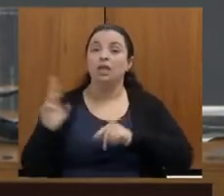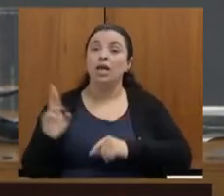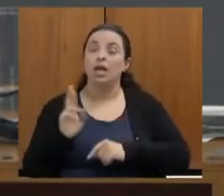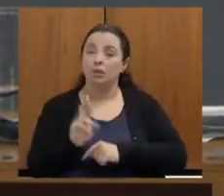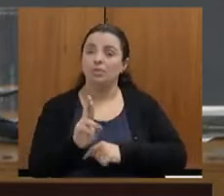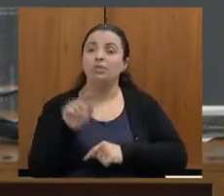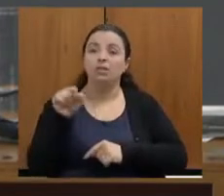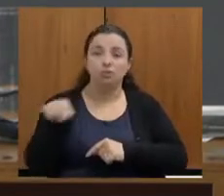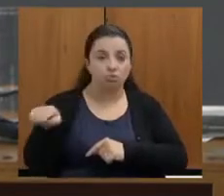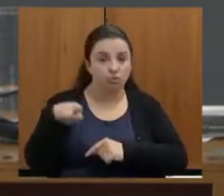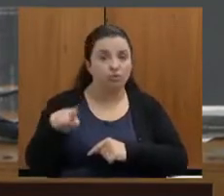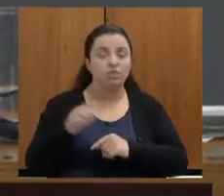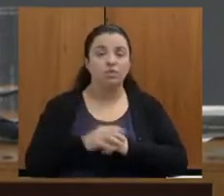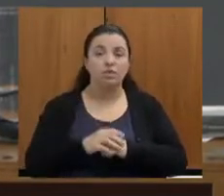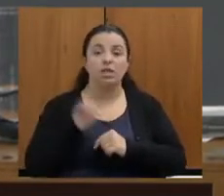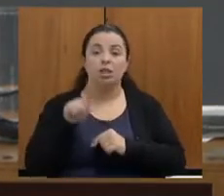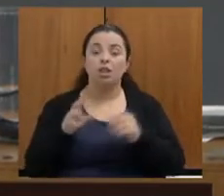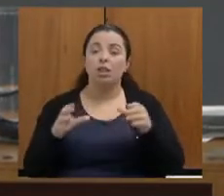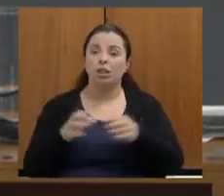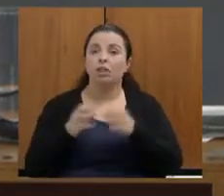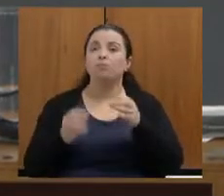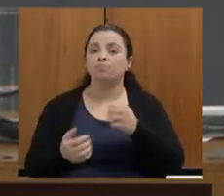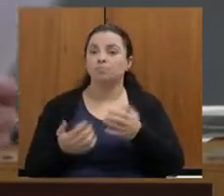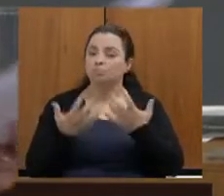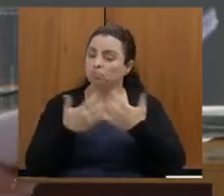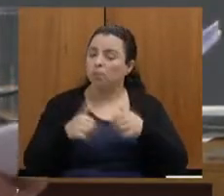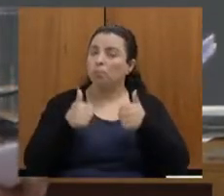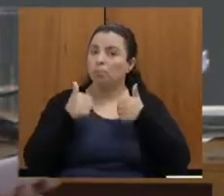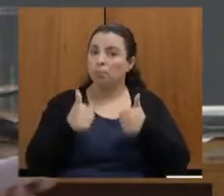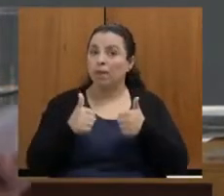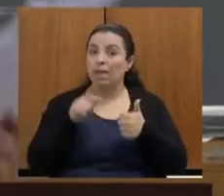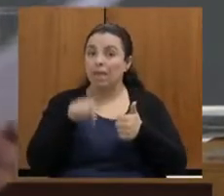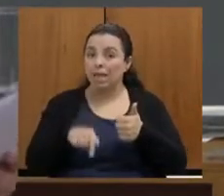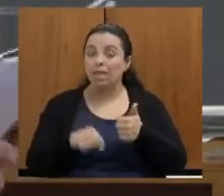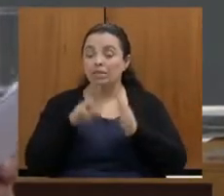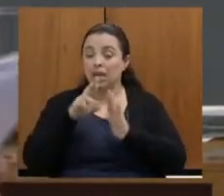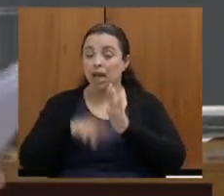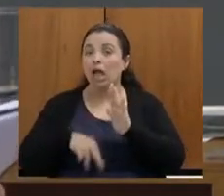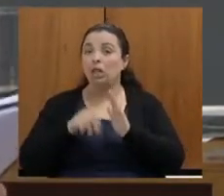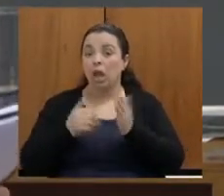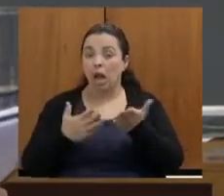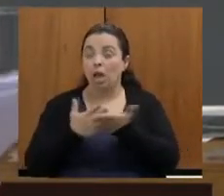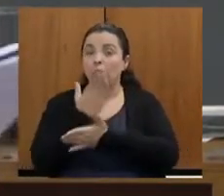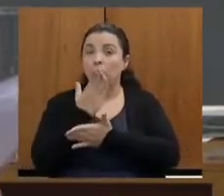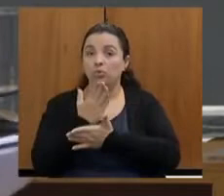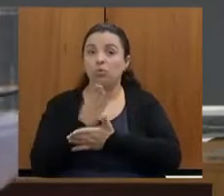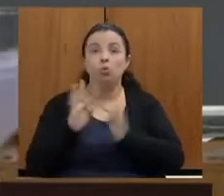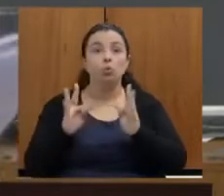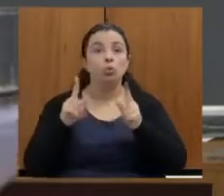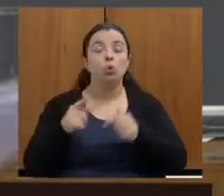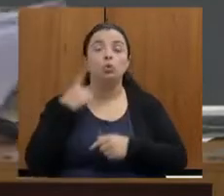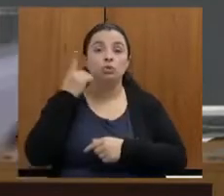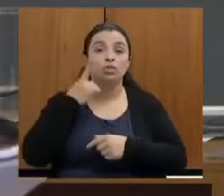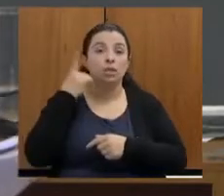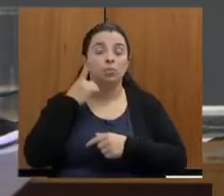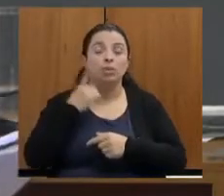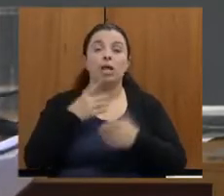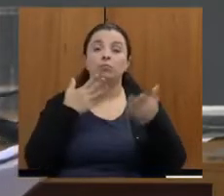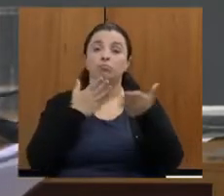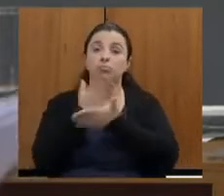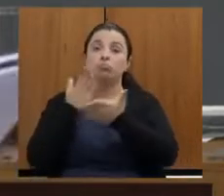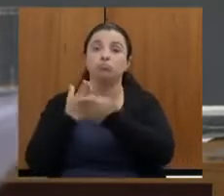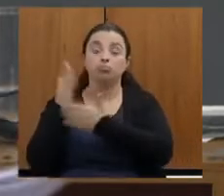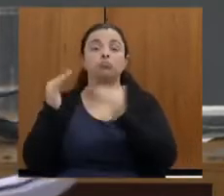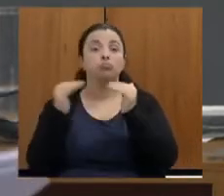vocês é uma comissão que funcionou e foi aprovado esse relatório por unanimidade dos deputados que fizeram